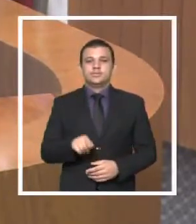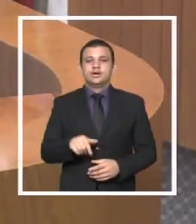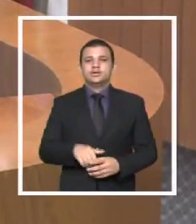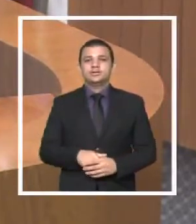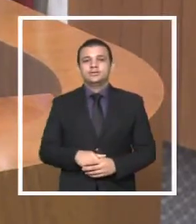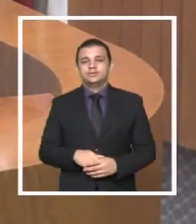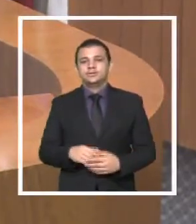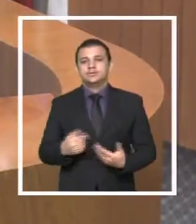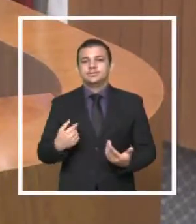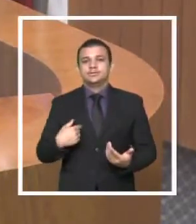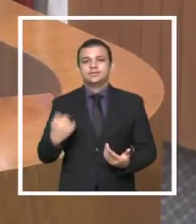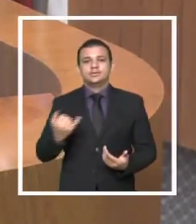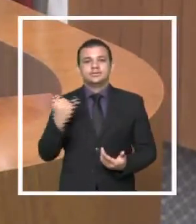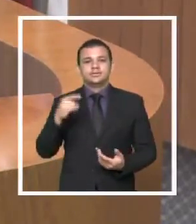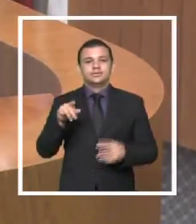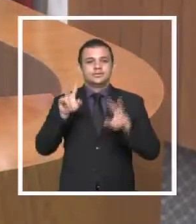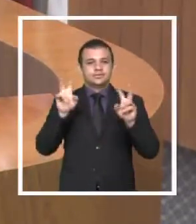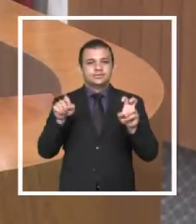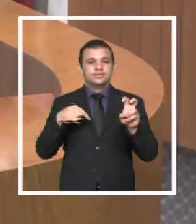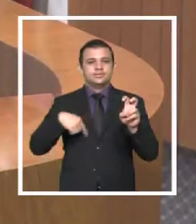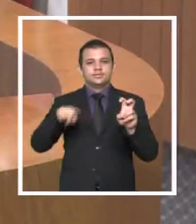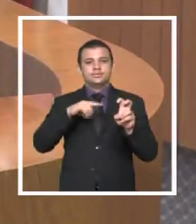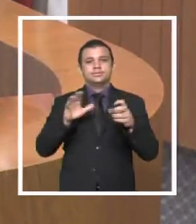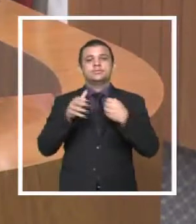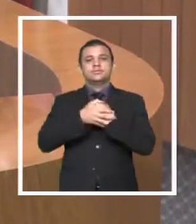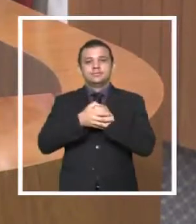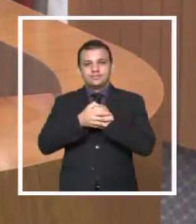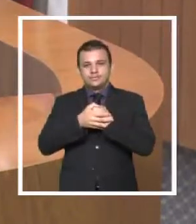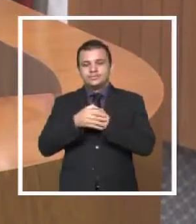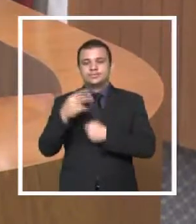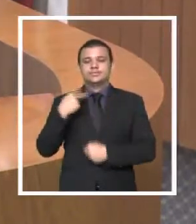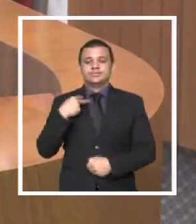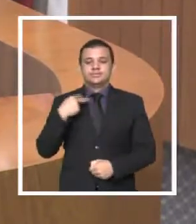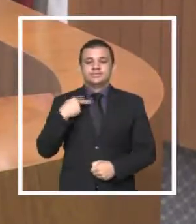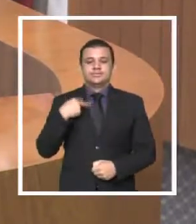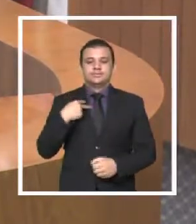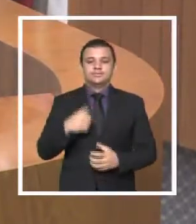são essas questões que a gente não pode esconder. A primeira